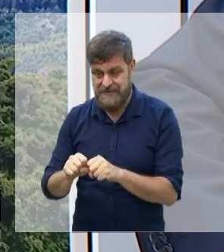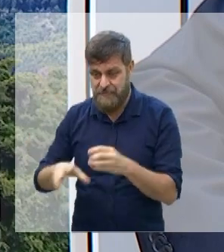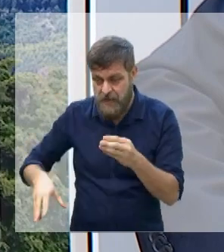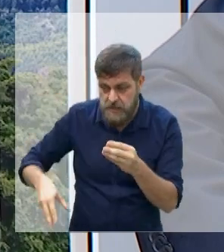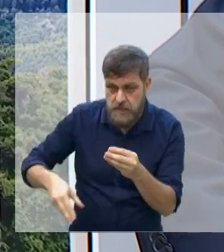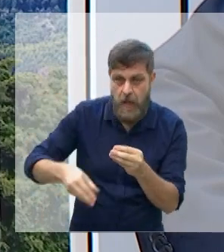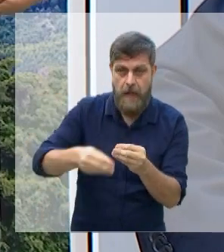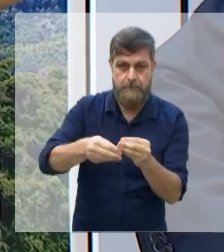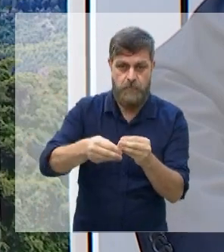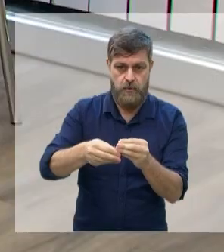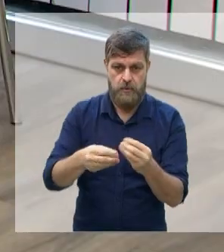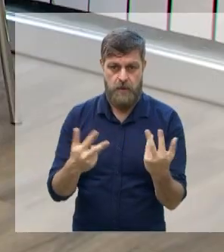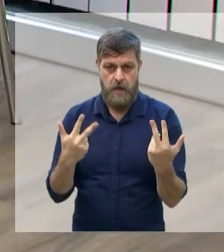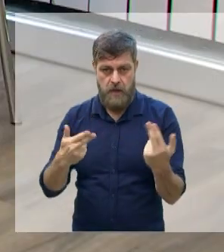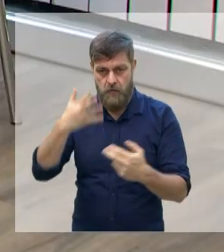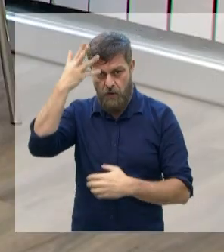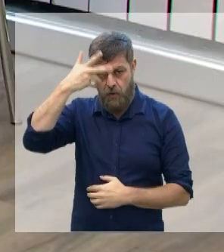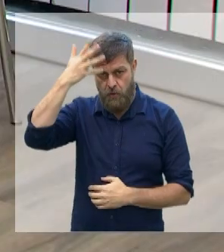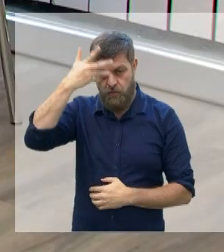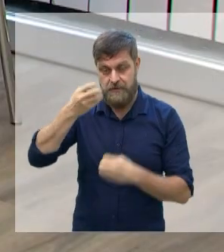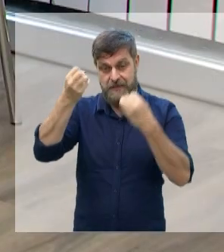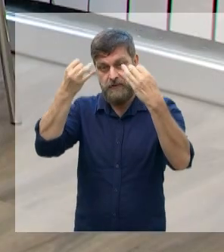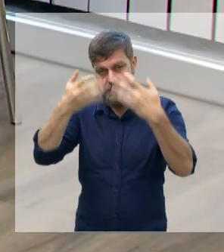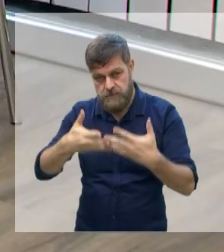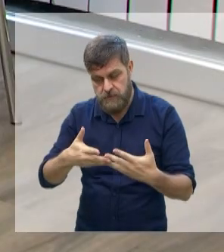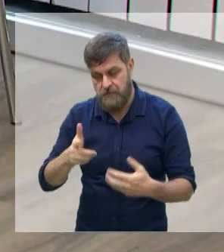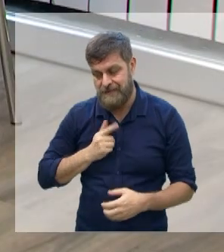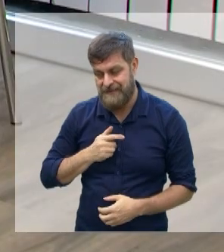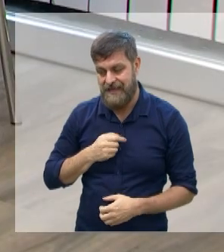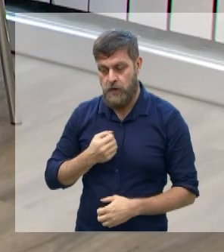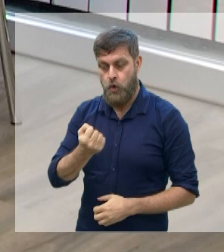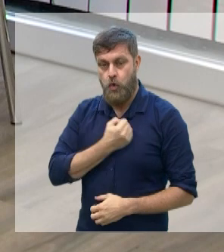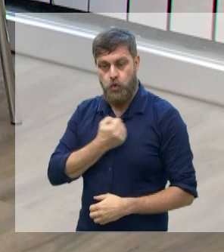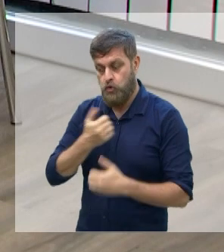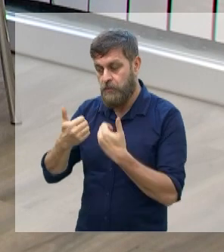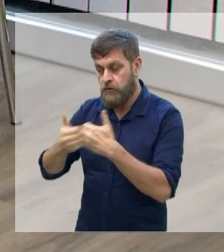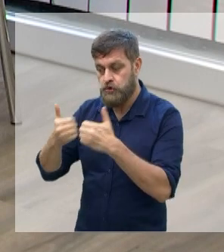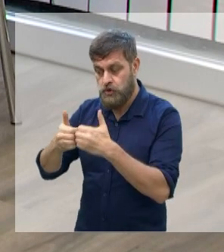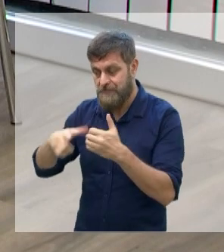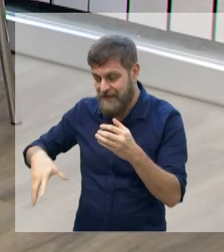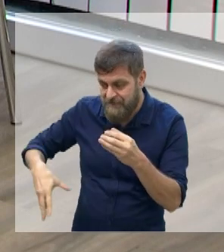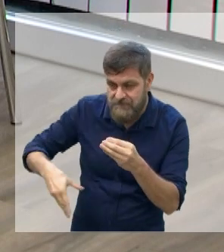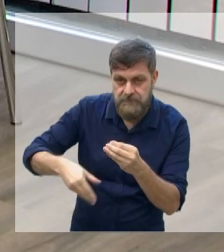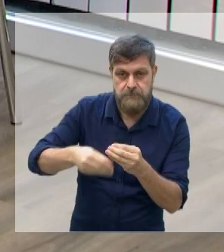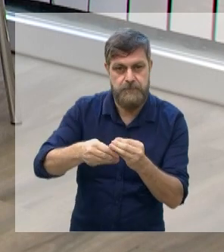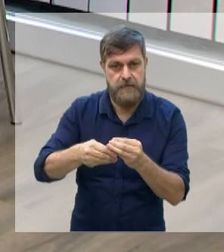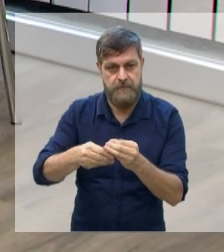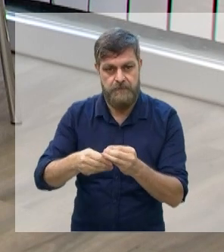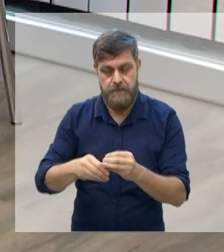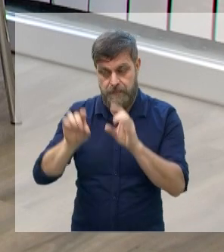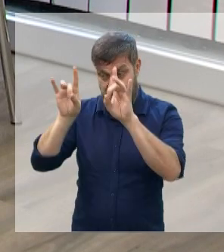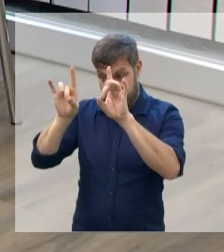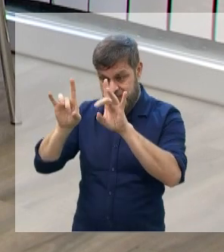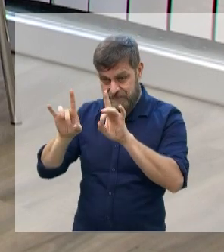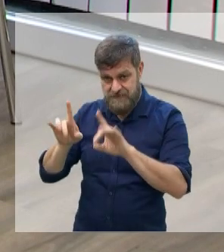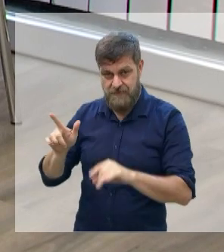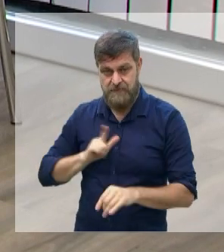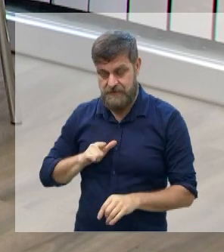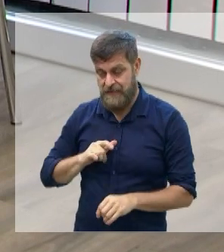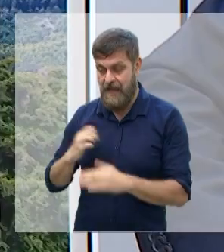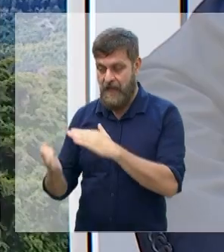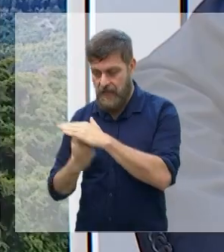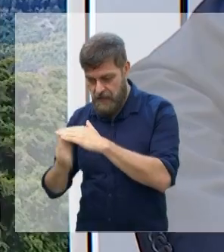com o vereador agora há pouco estava estava mencionando esses eram serão feitos exclusivamente por pelos